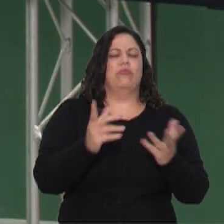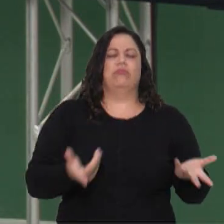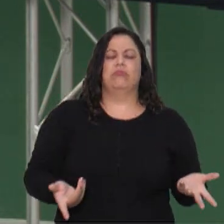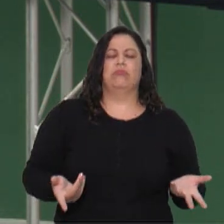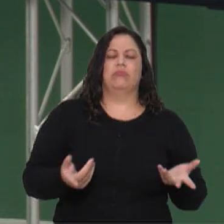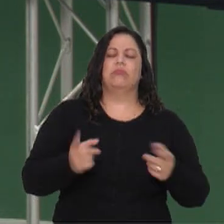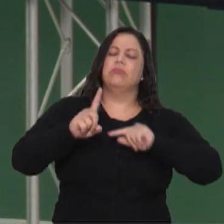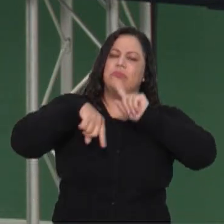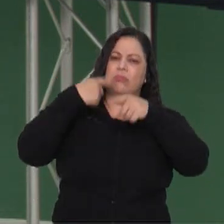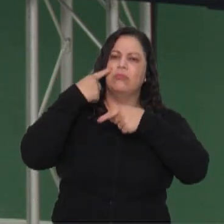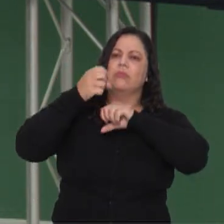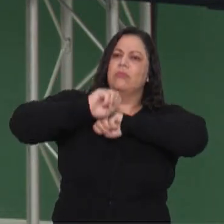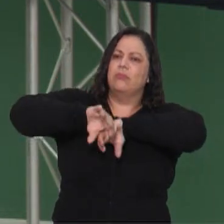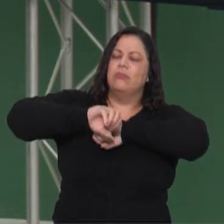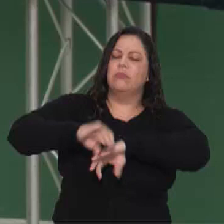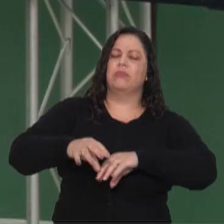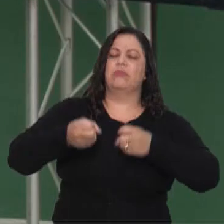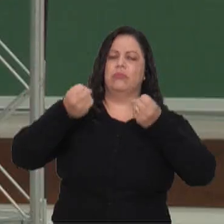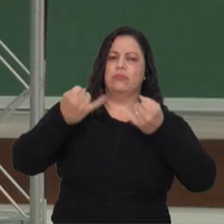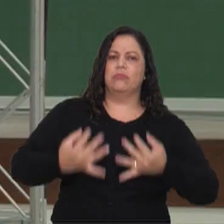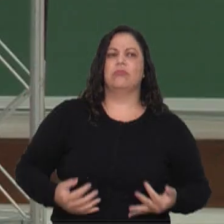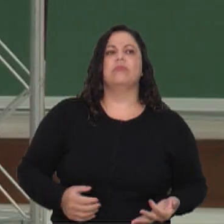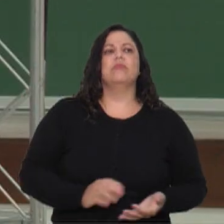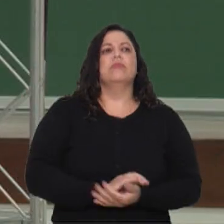retomaremos daqui a pouco.